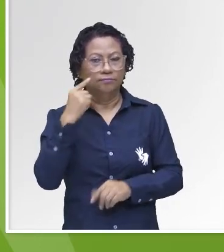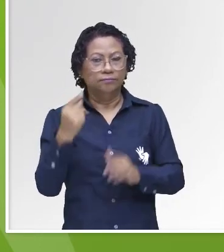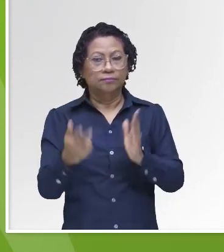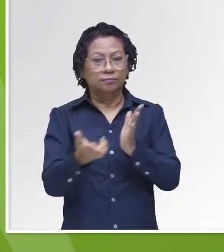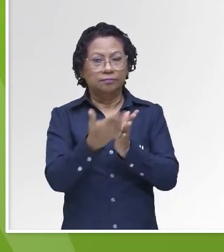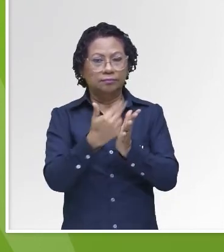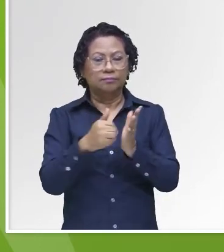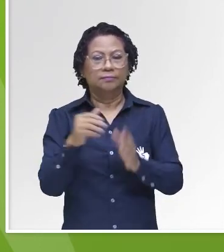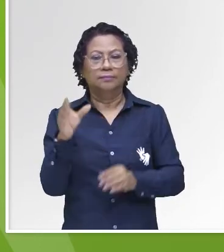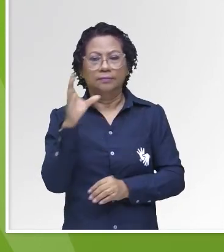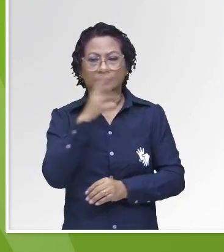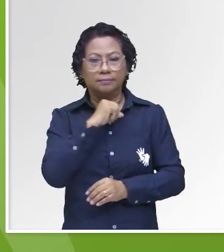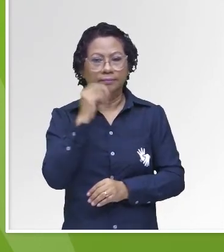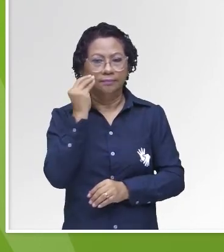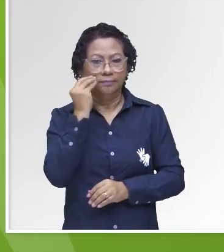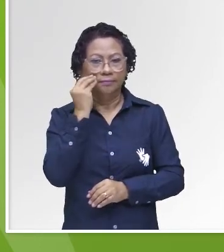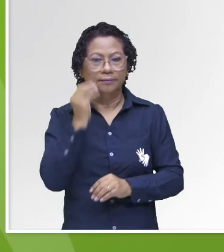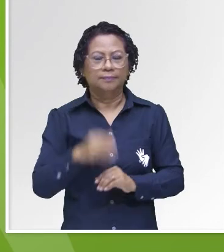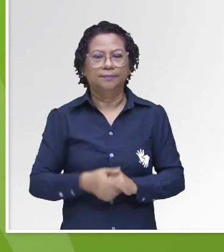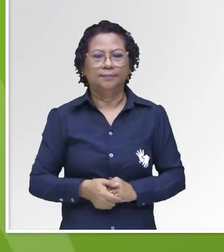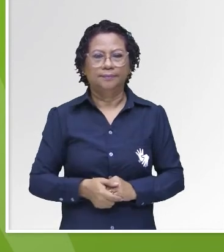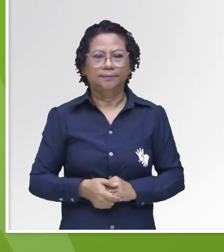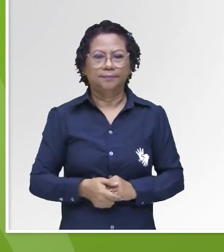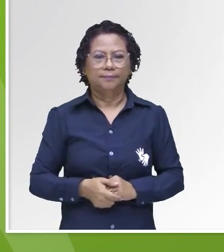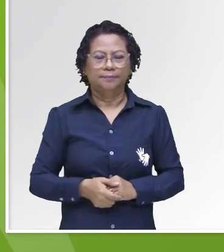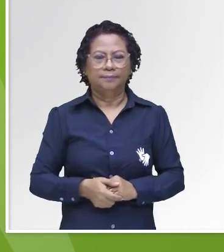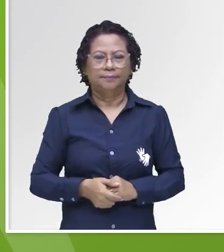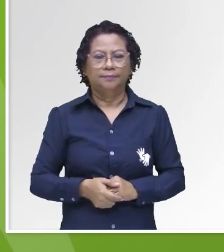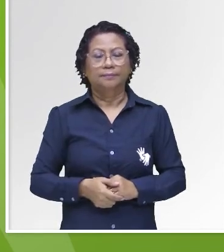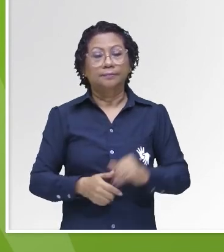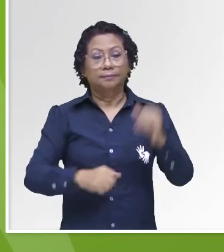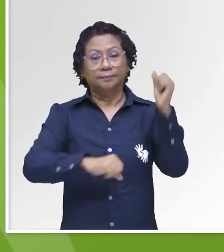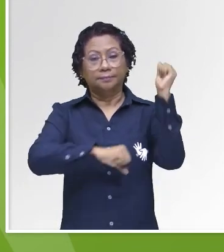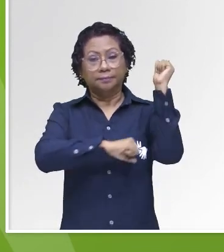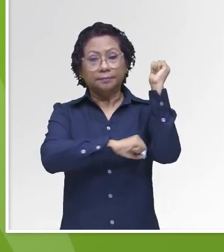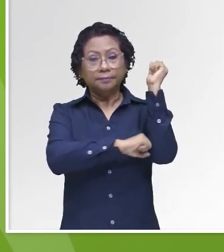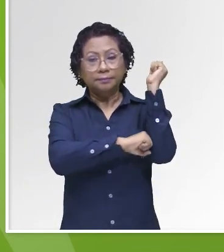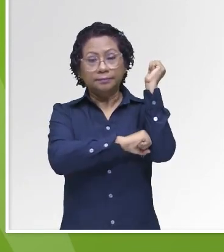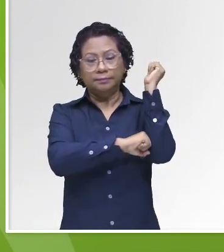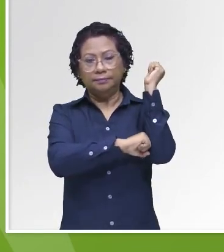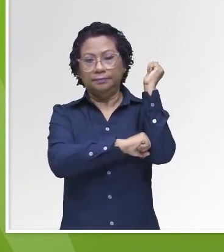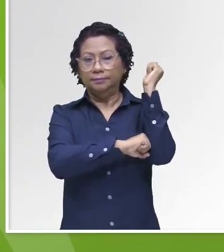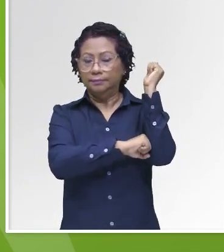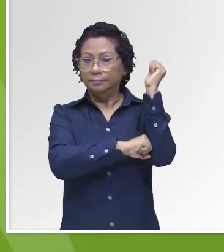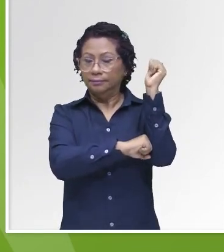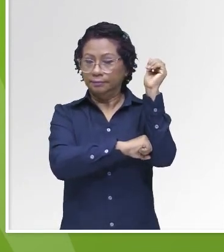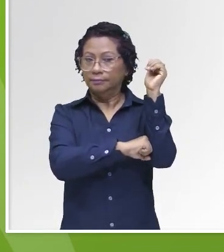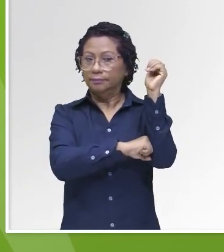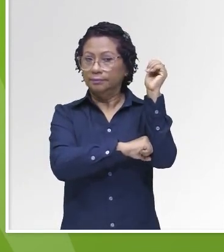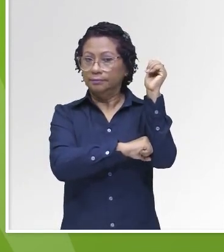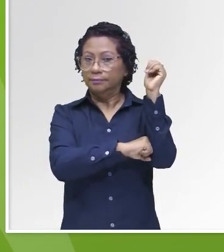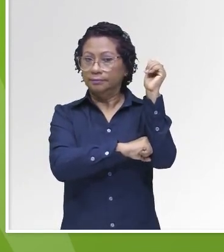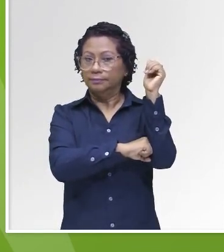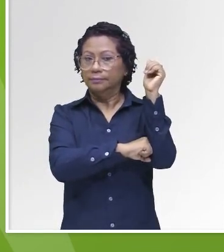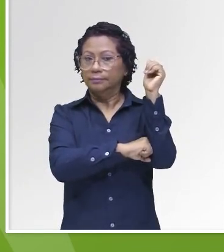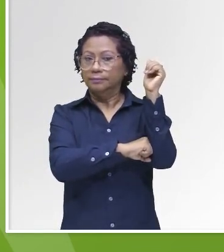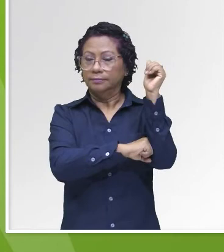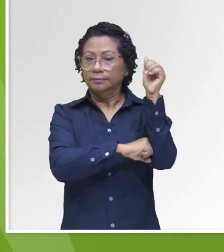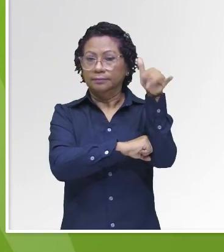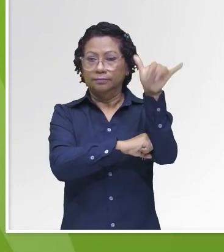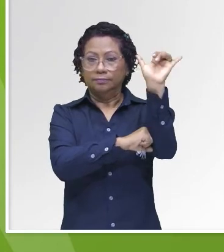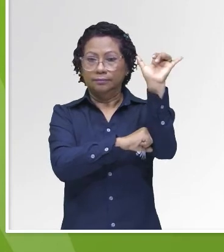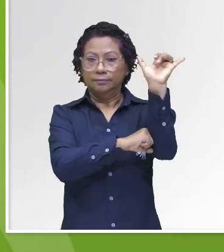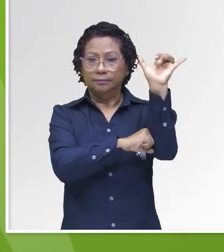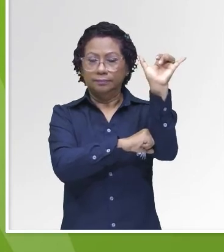olha. Eu tenho isso daqui, olha. Esse é o sistema de coordenadas cartesianas. Aqui eu tenho o